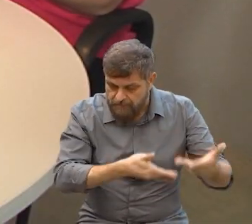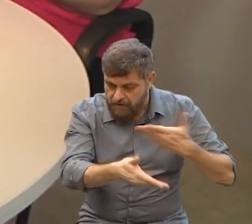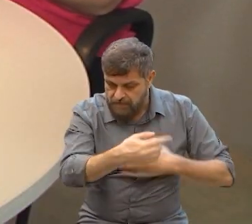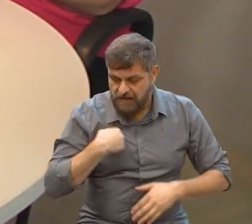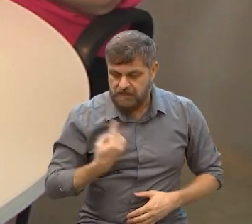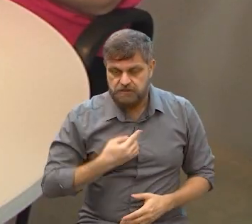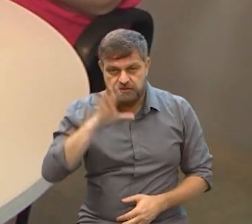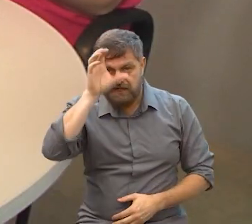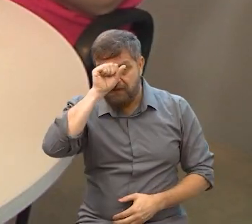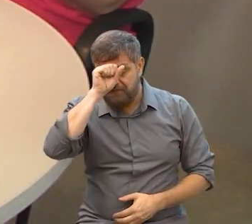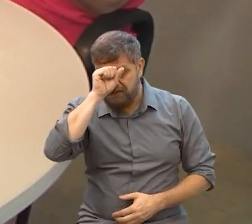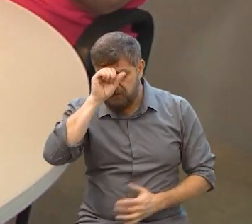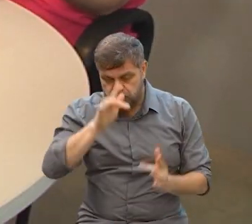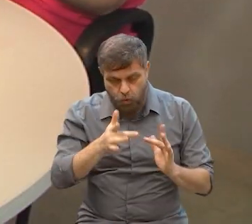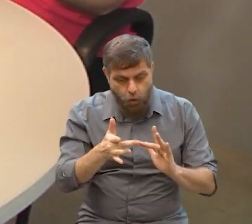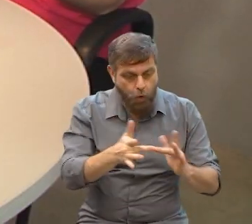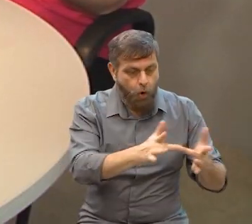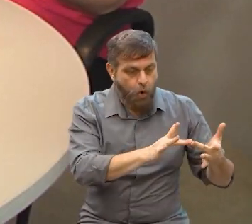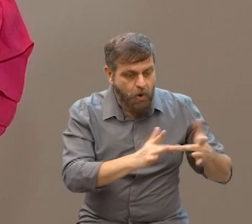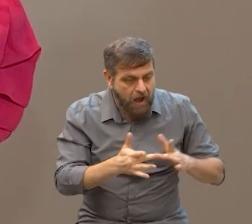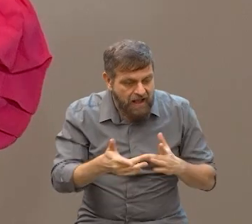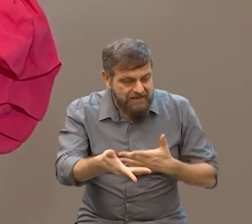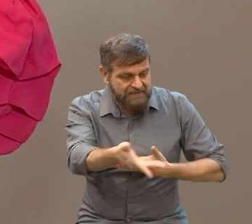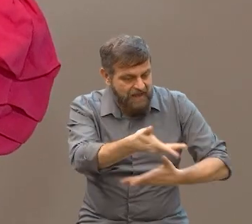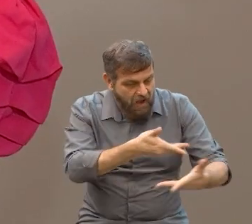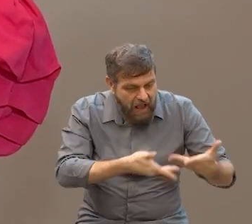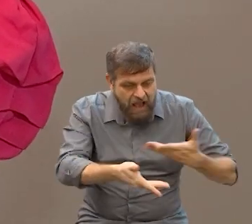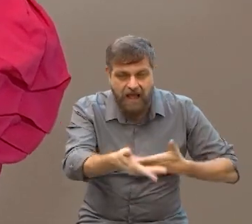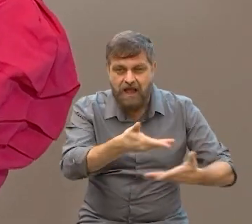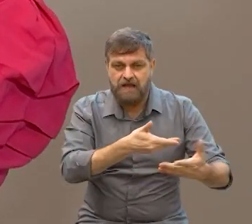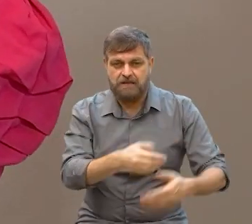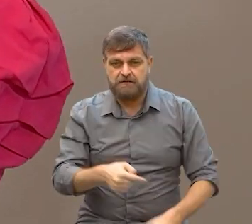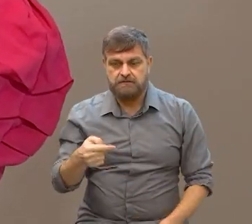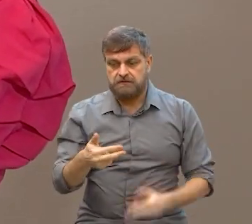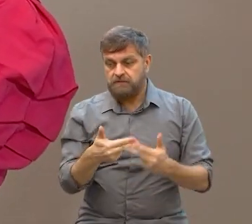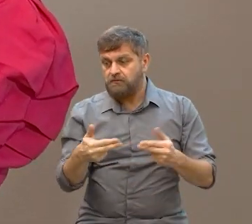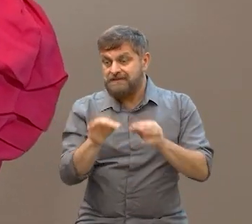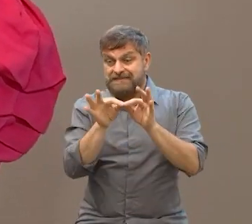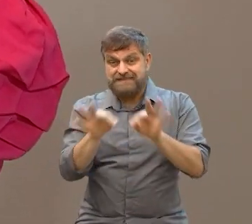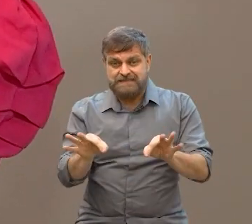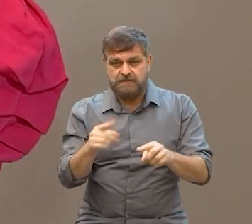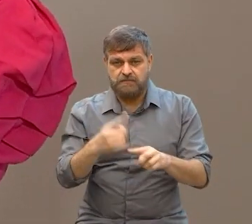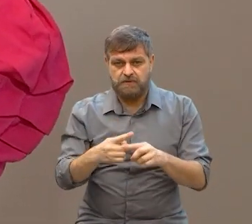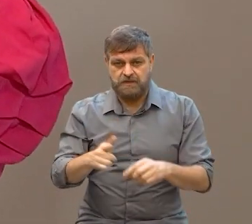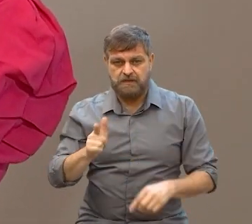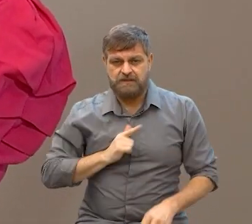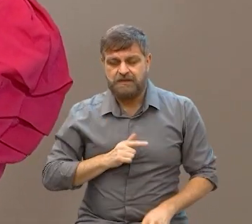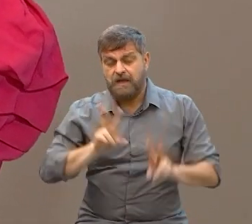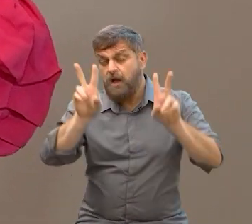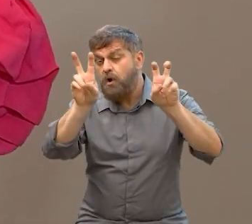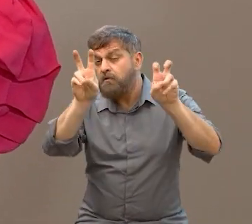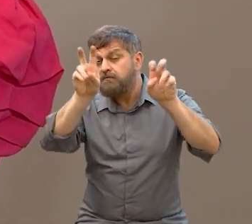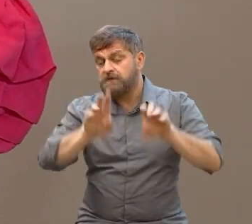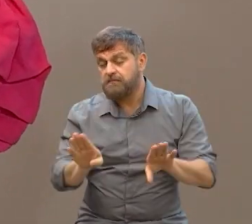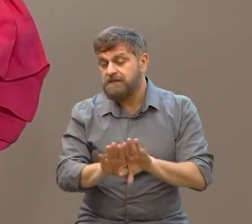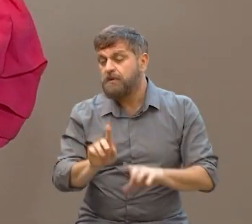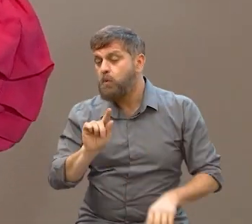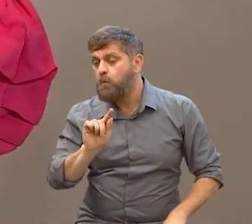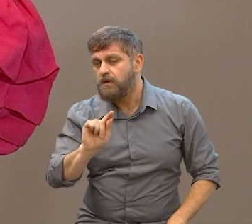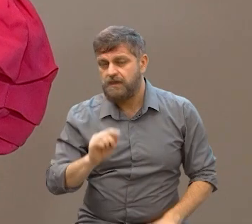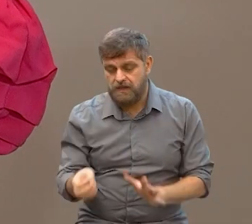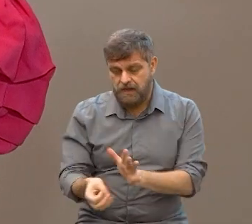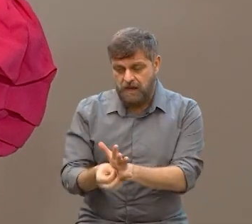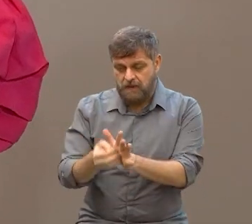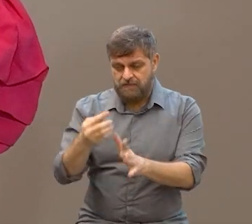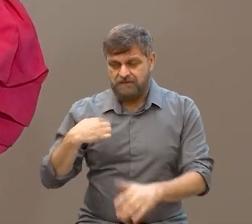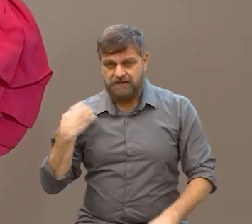outro. Trocar também, né? Trocar. Então, assim, é uma coisa simples, porque tem uma questão também que muitas vezes quando